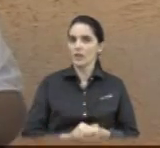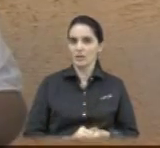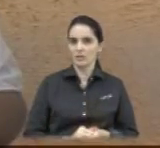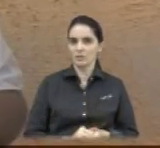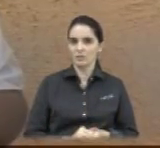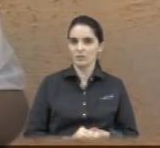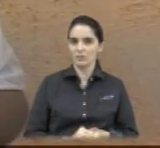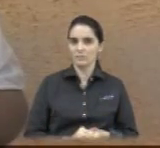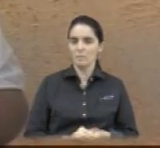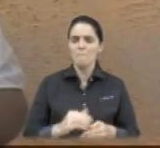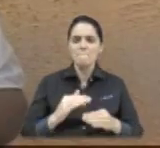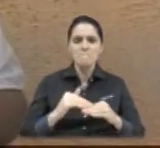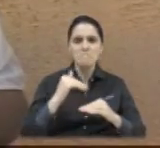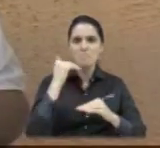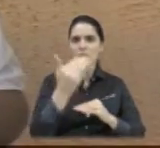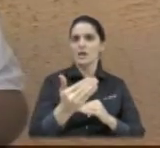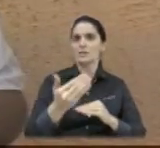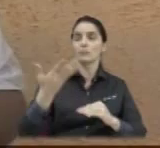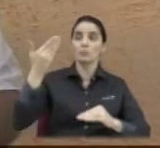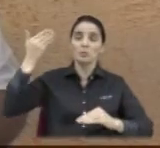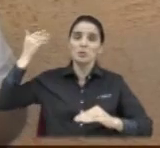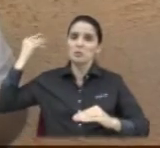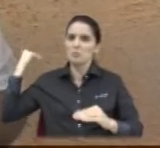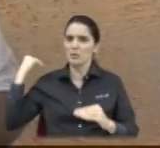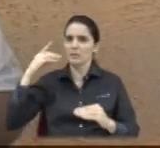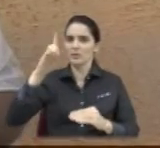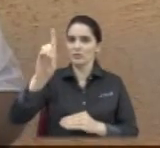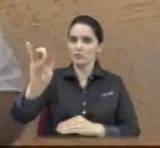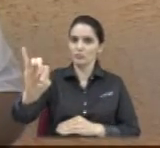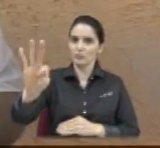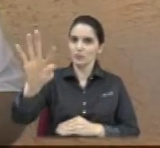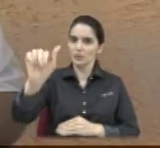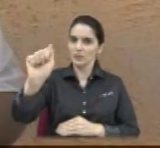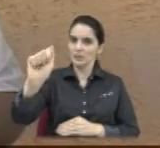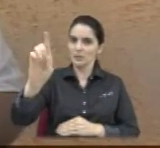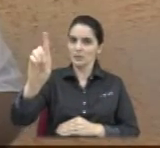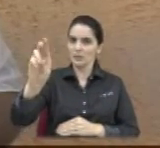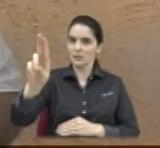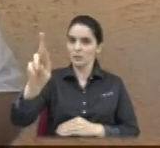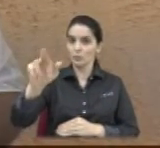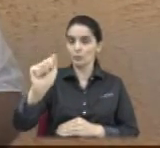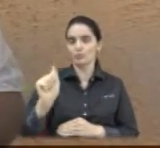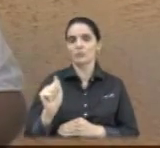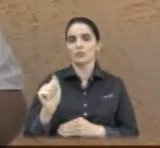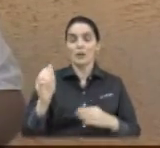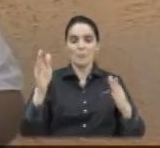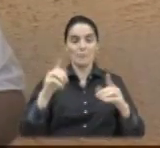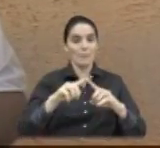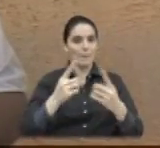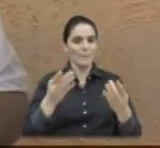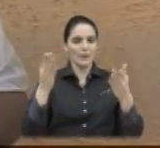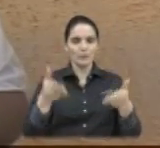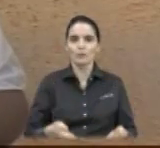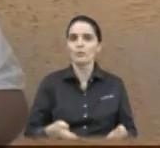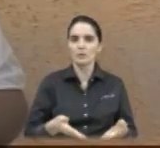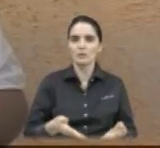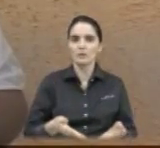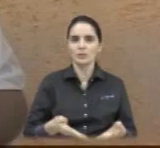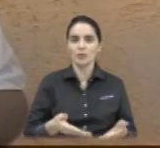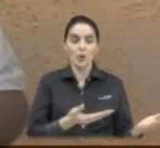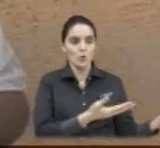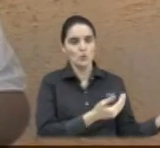ditadura a diferença é que não existe mordaças institucionalizados em nossas bocas a violência em